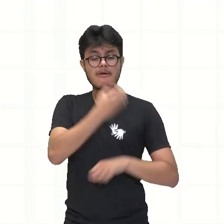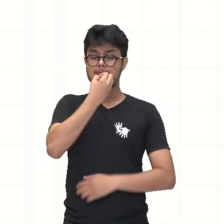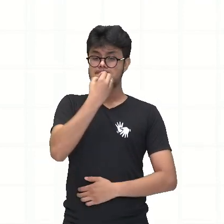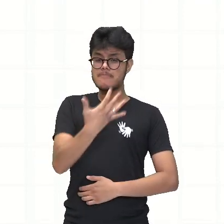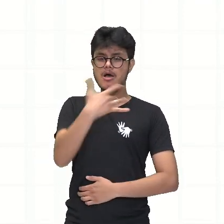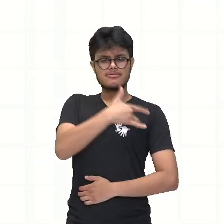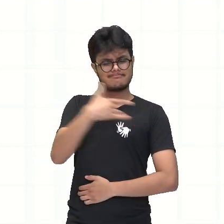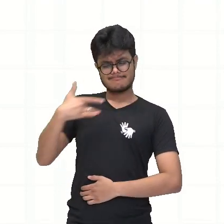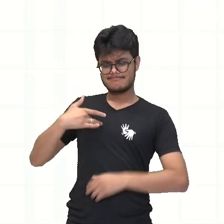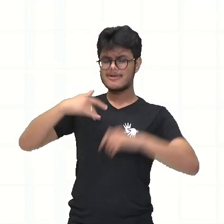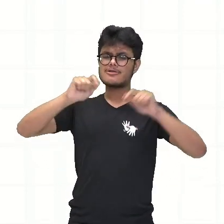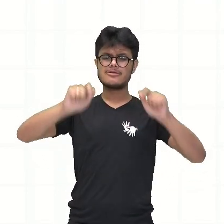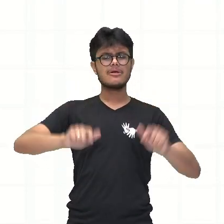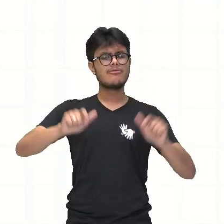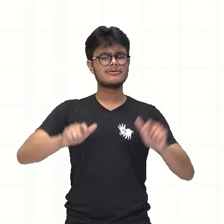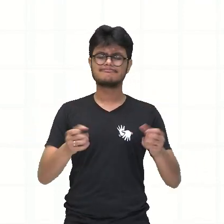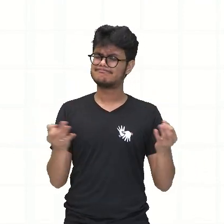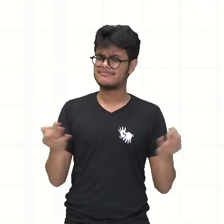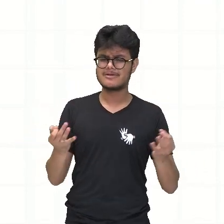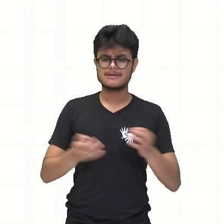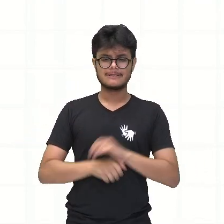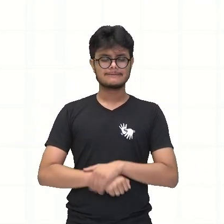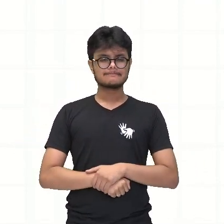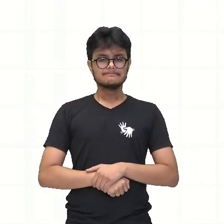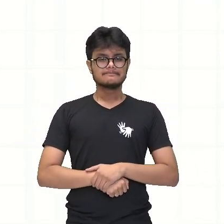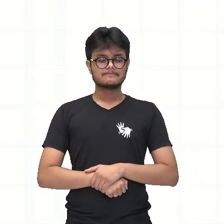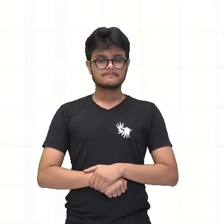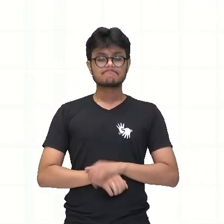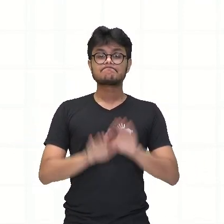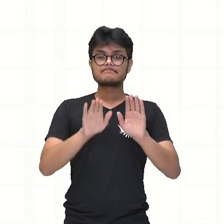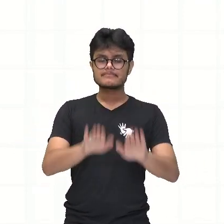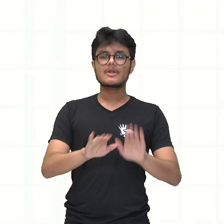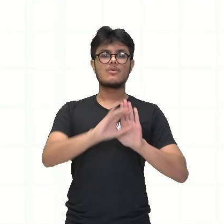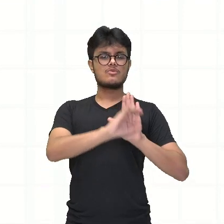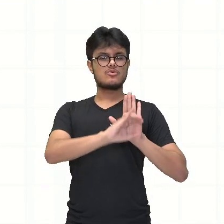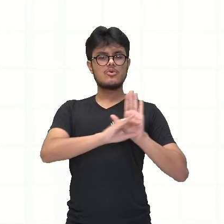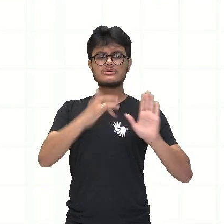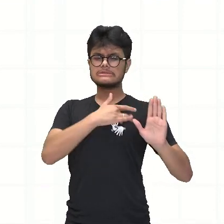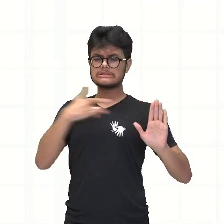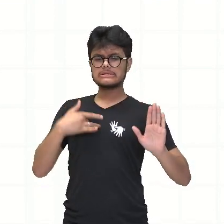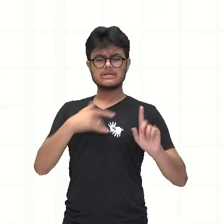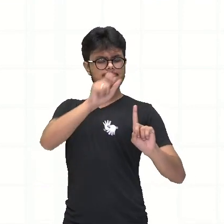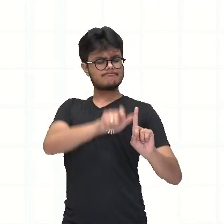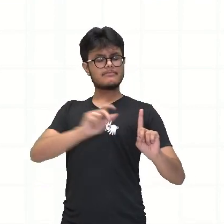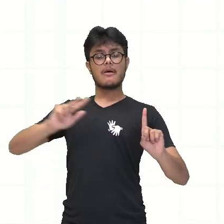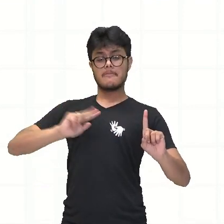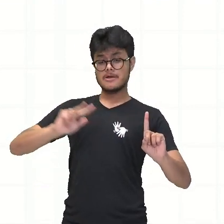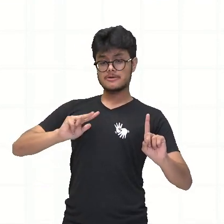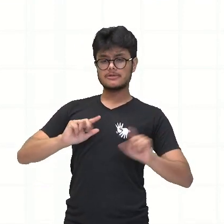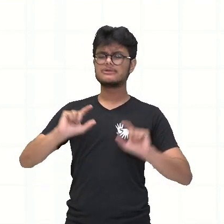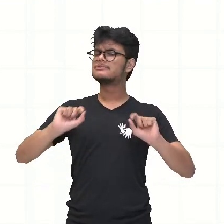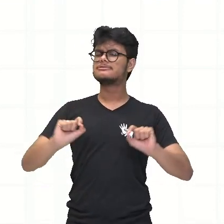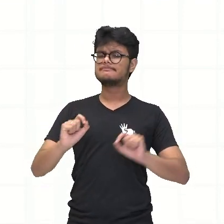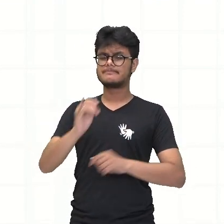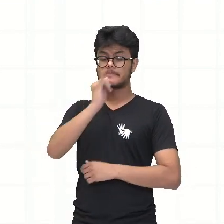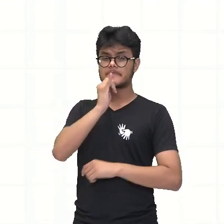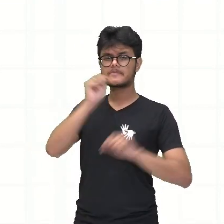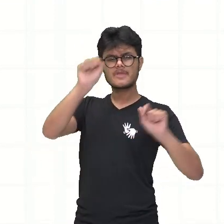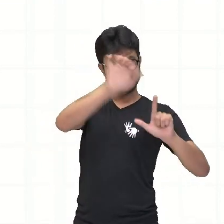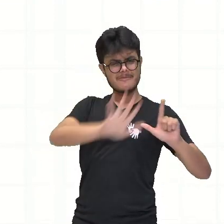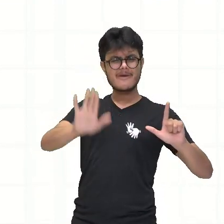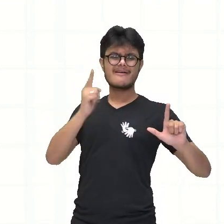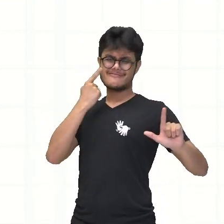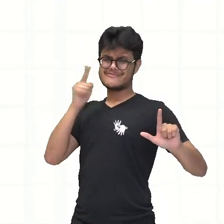produzir um ambiente saudável. Então aqui a gente resgata também ali aquelas imagens que a gente observou de ações